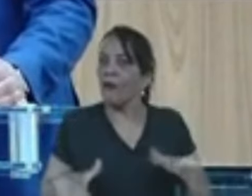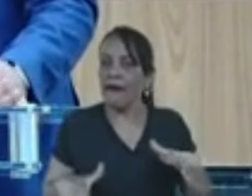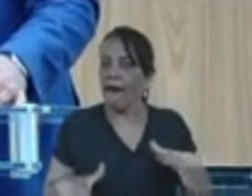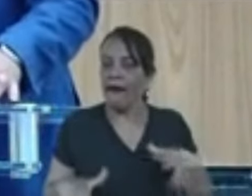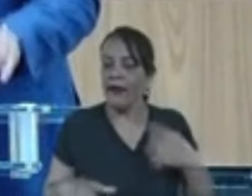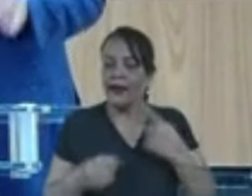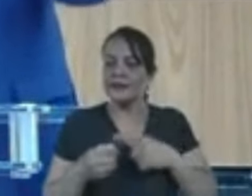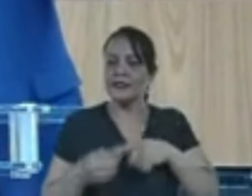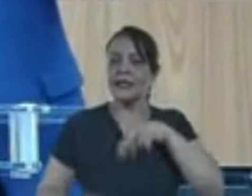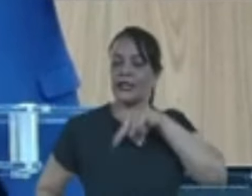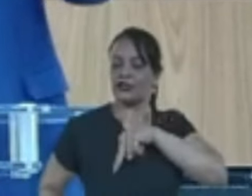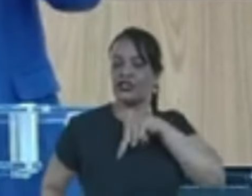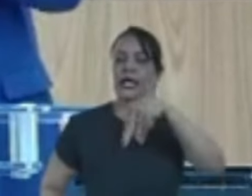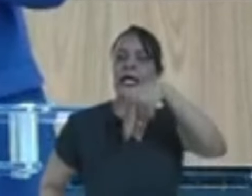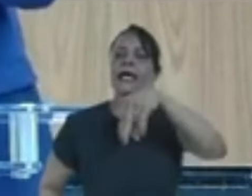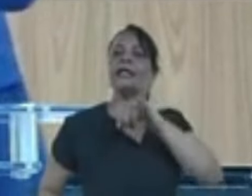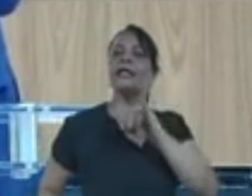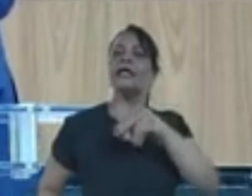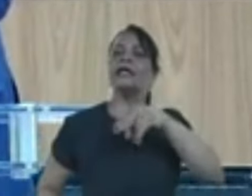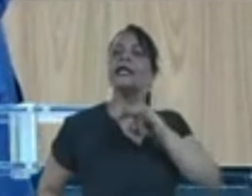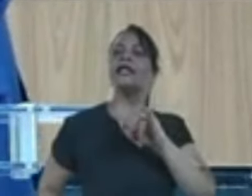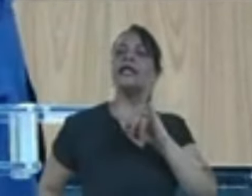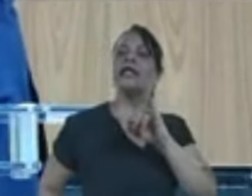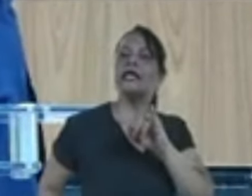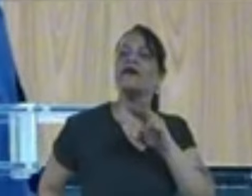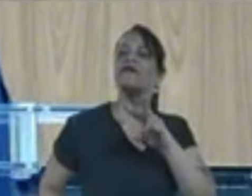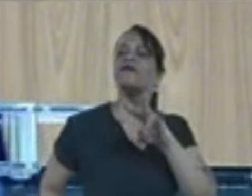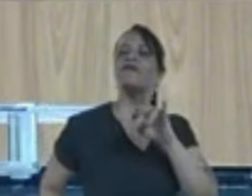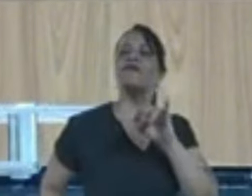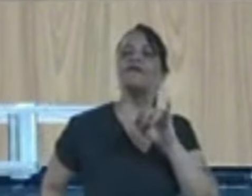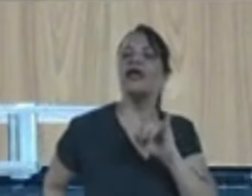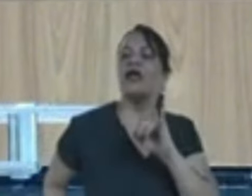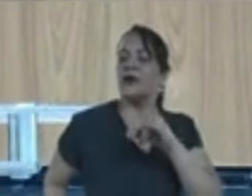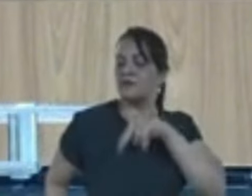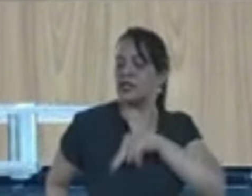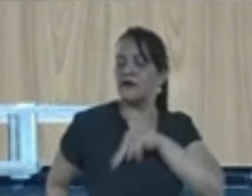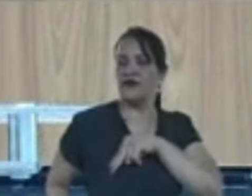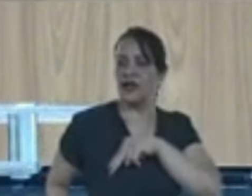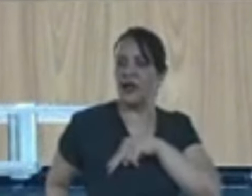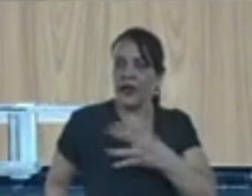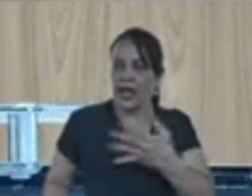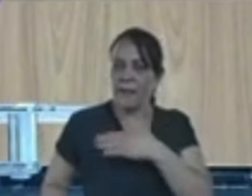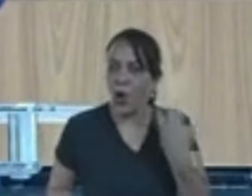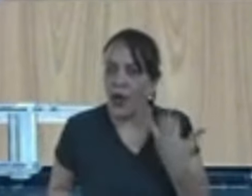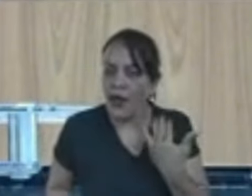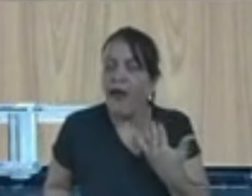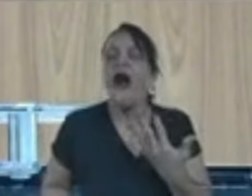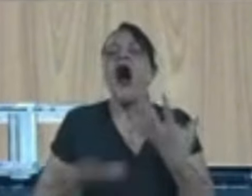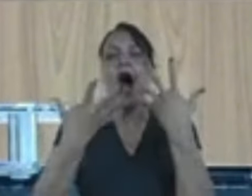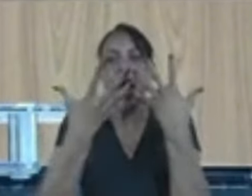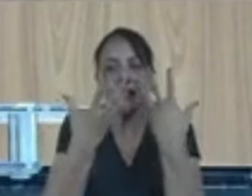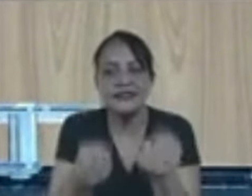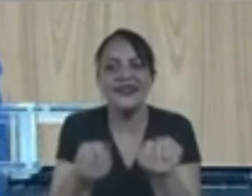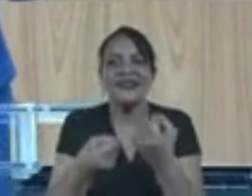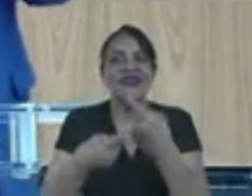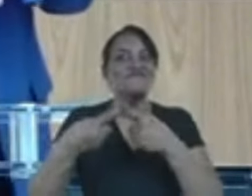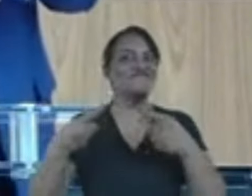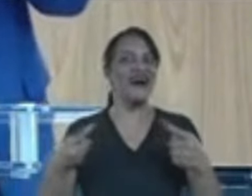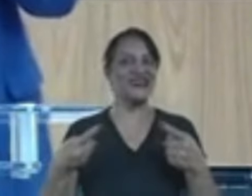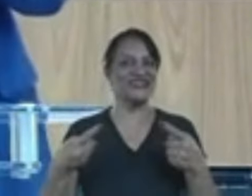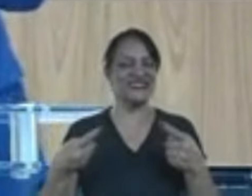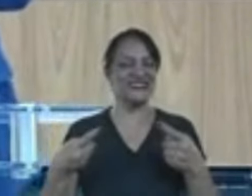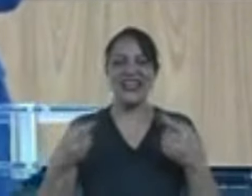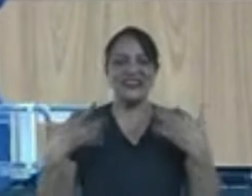estava decidido em não ir para Nínive, e se precisasse morrer, ele ia morrer, mas na cabeça dele, aquele povo seria destruído